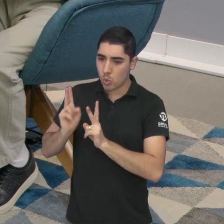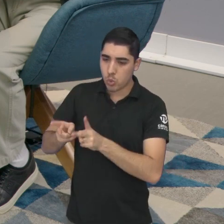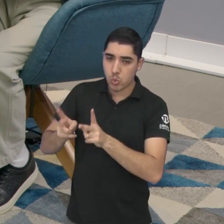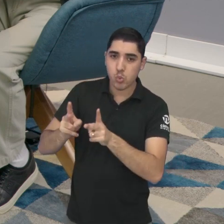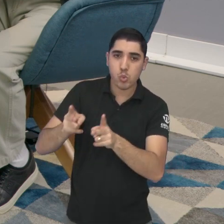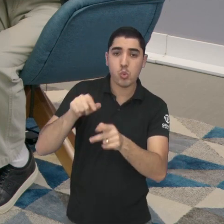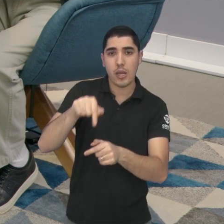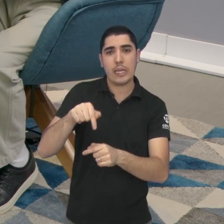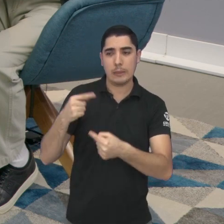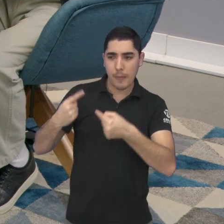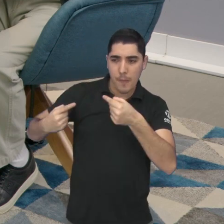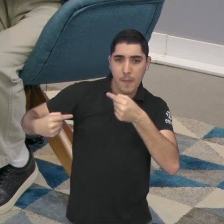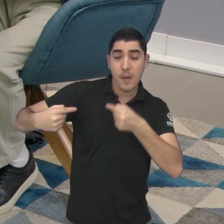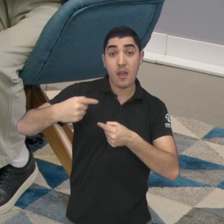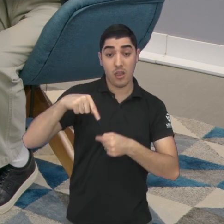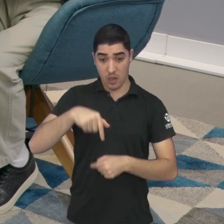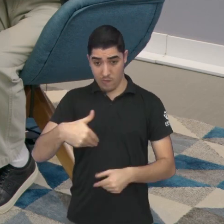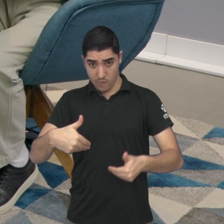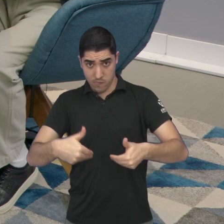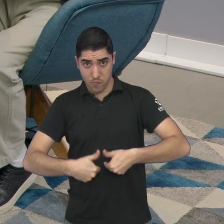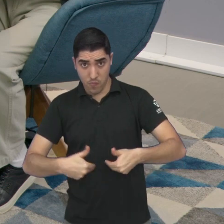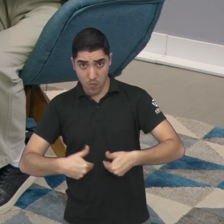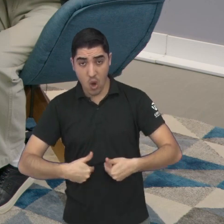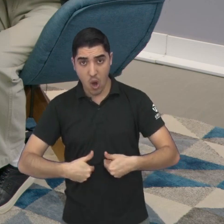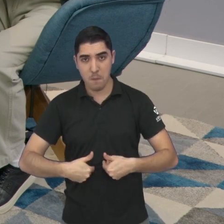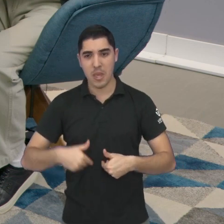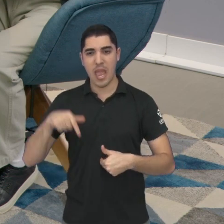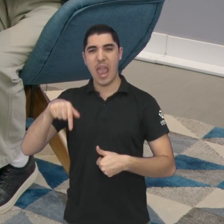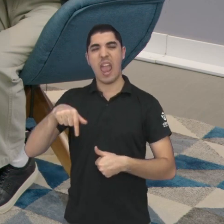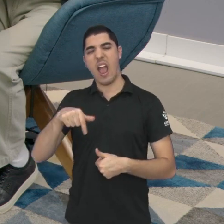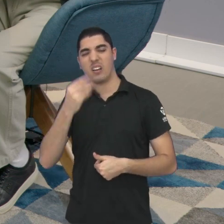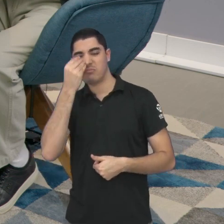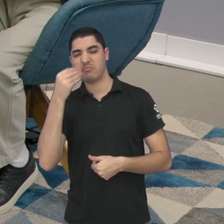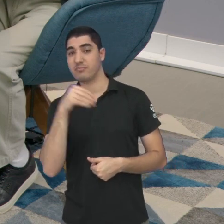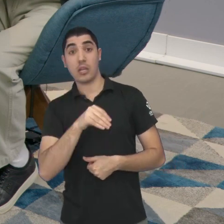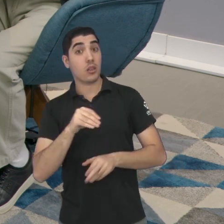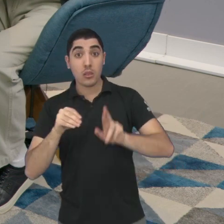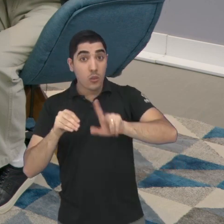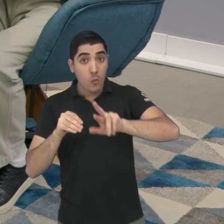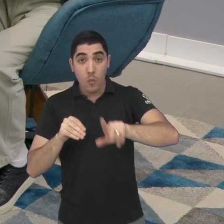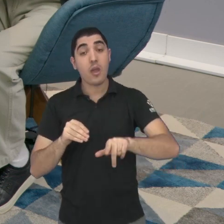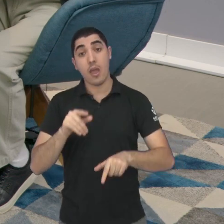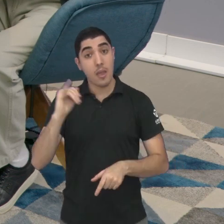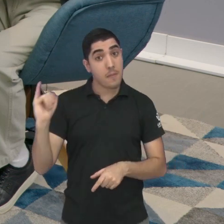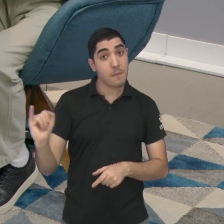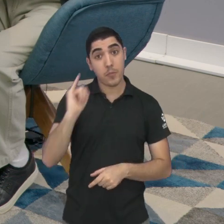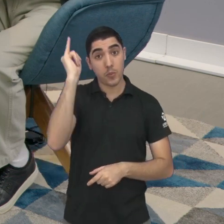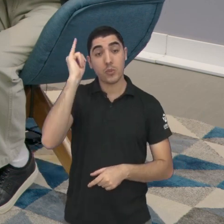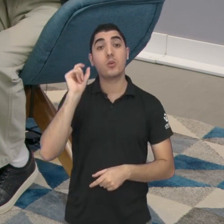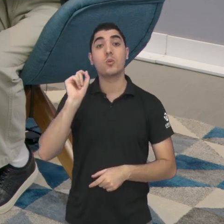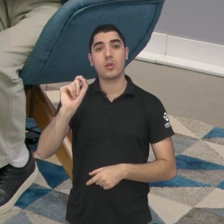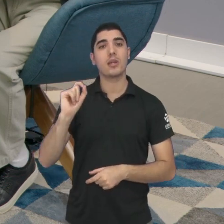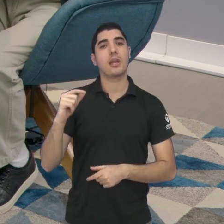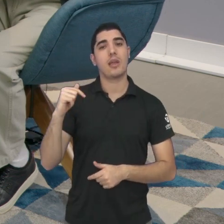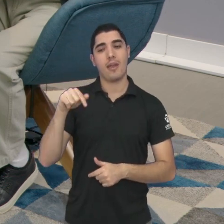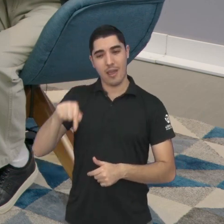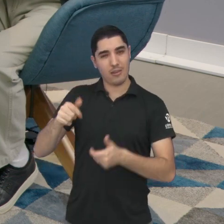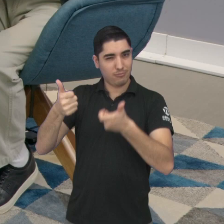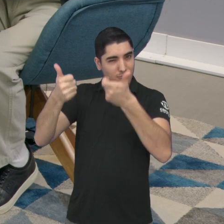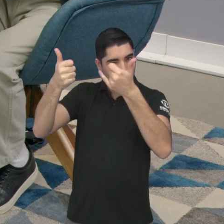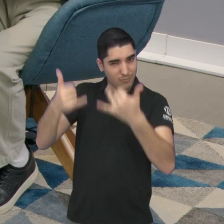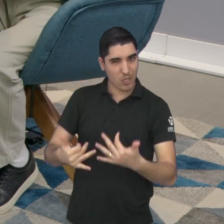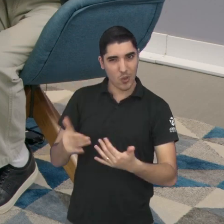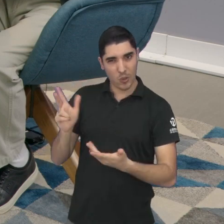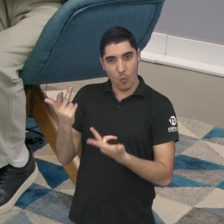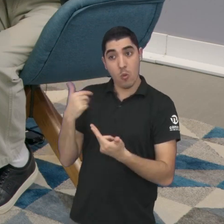discutido e que a fome não vire um tema polarizado, né? Porque não se trata de polarização, se trata, como a gente bem mencionou, de